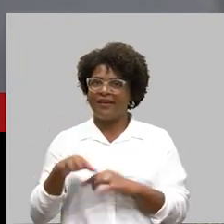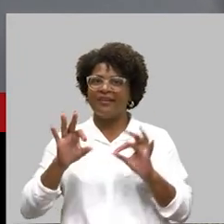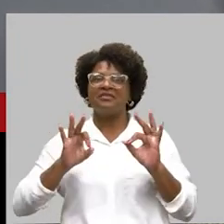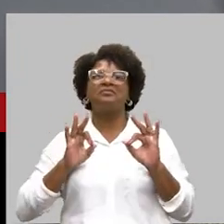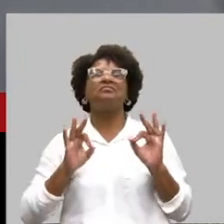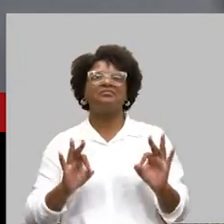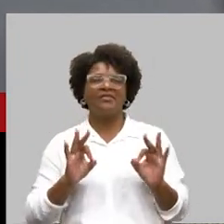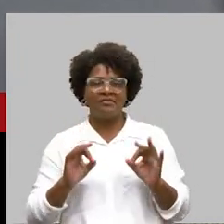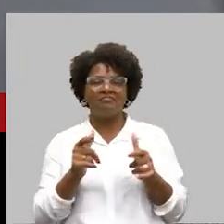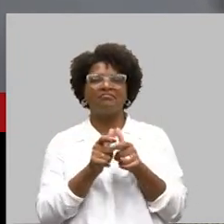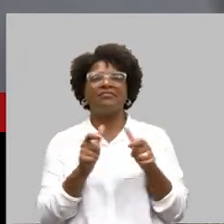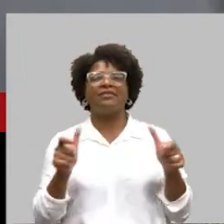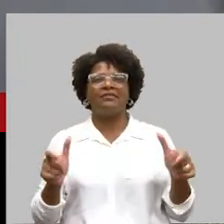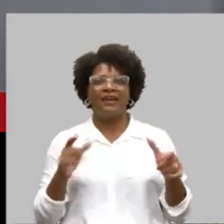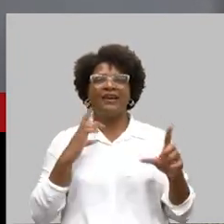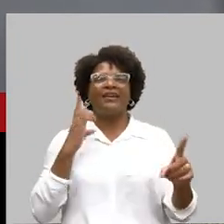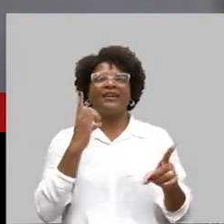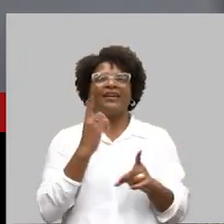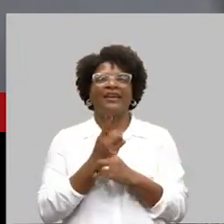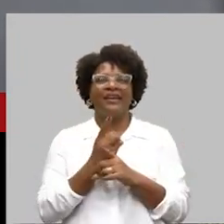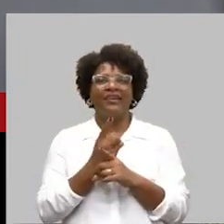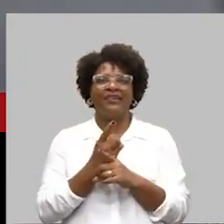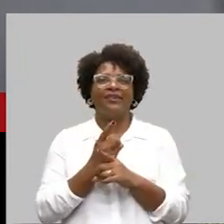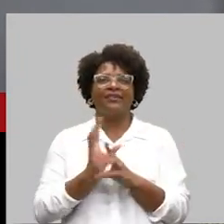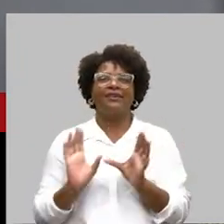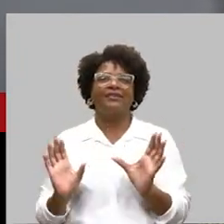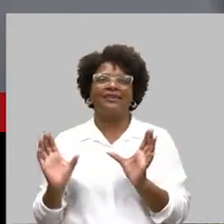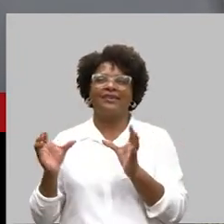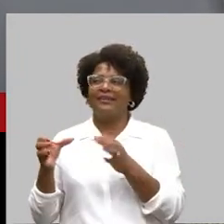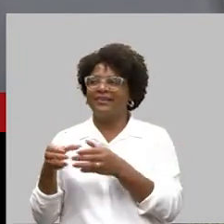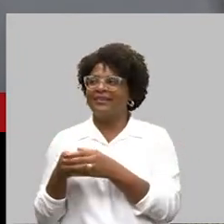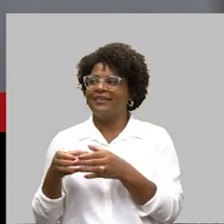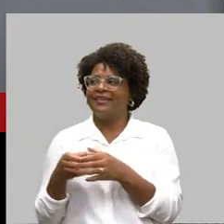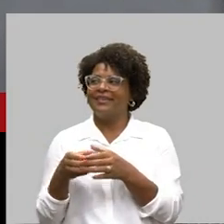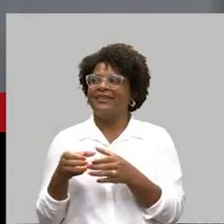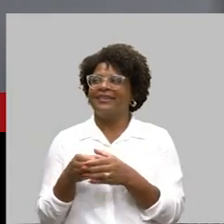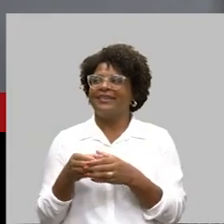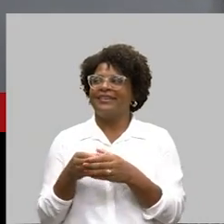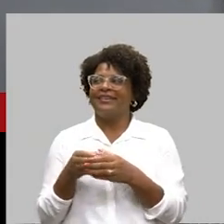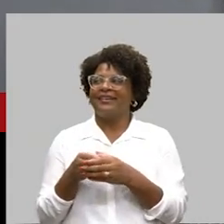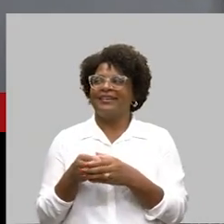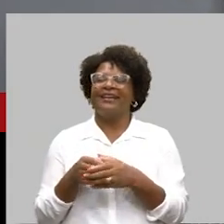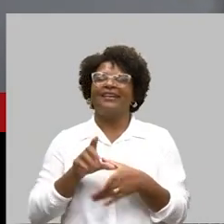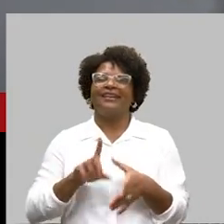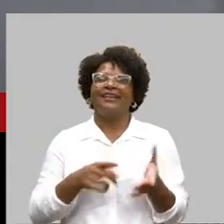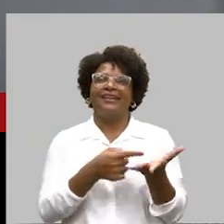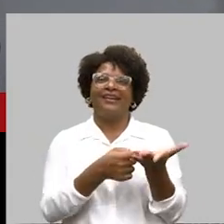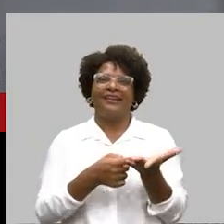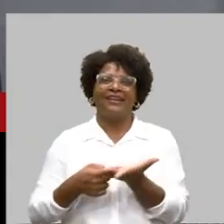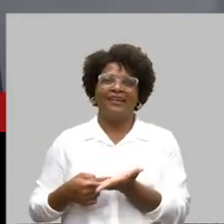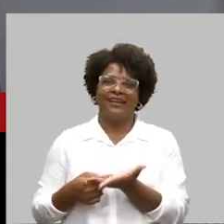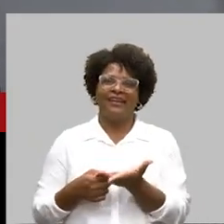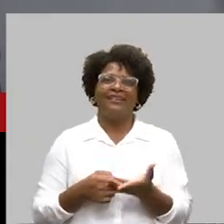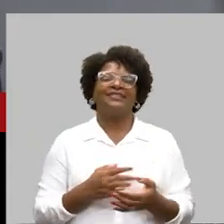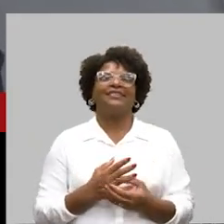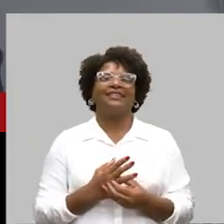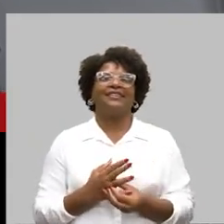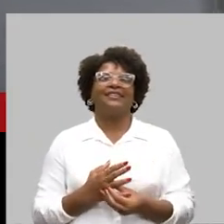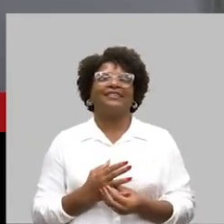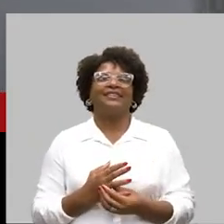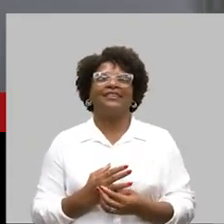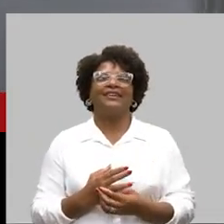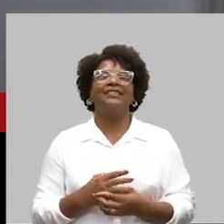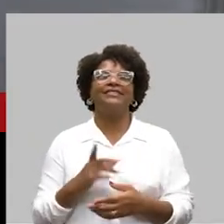maior encontro aqui da comissão que estivemos tantas vezes a convite da deputada aproveito para